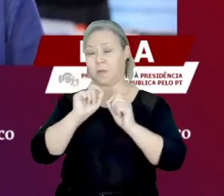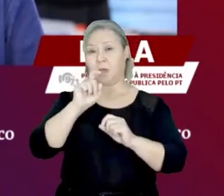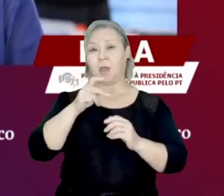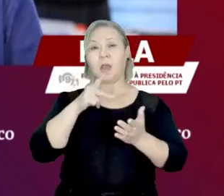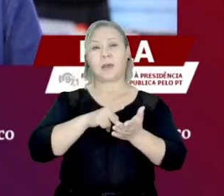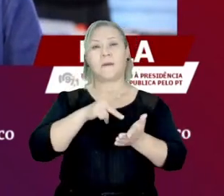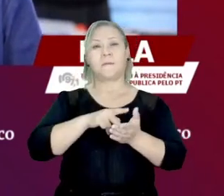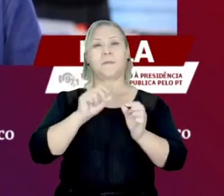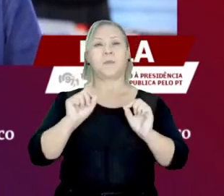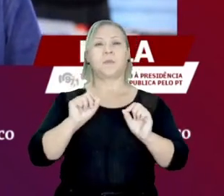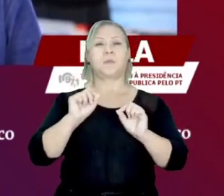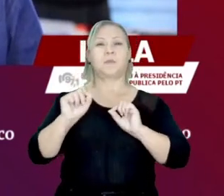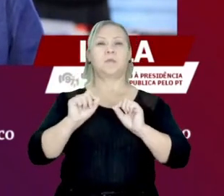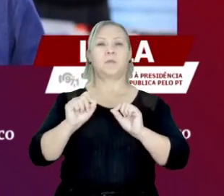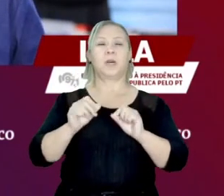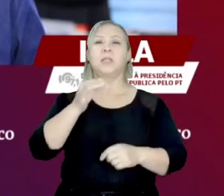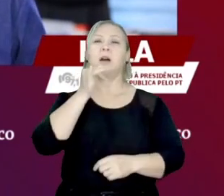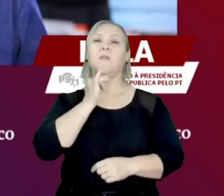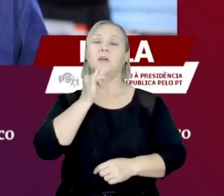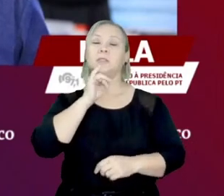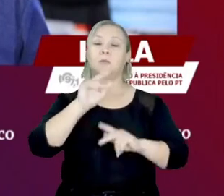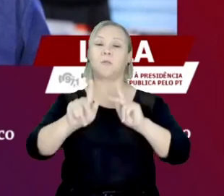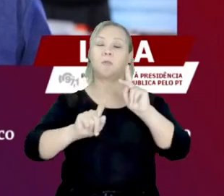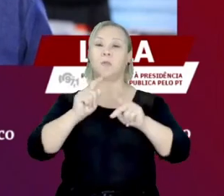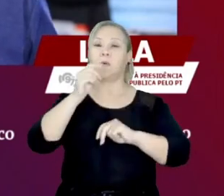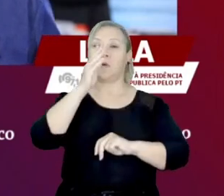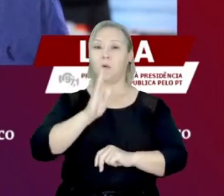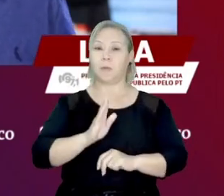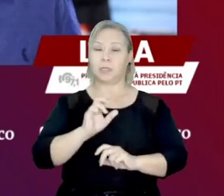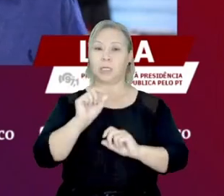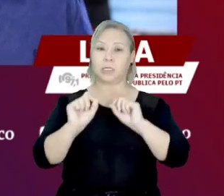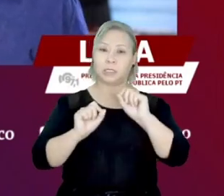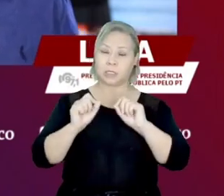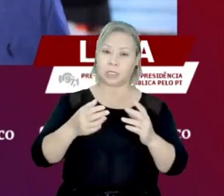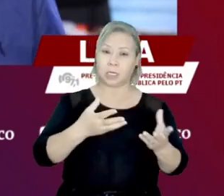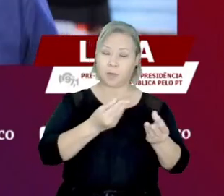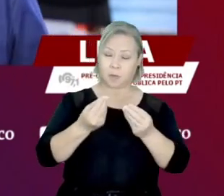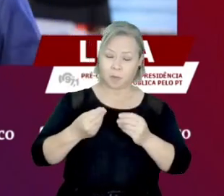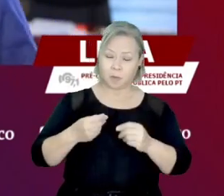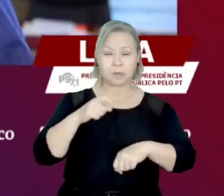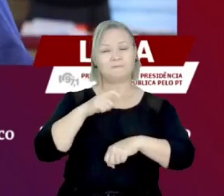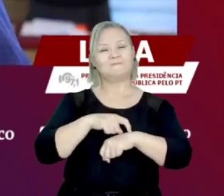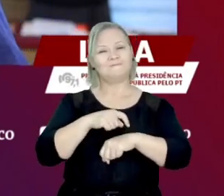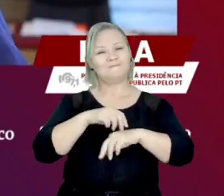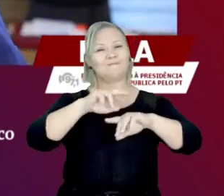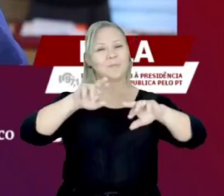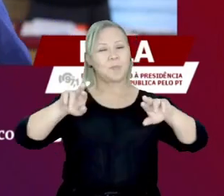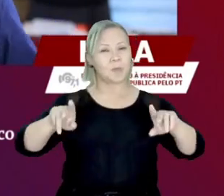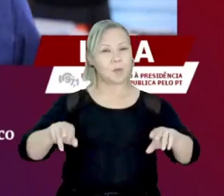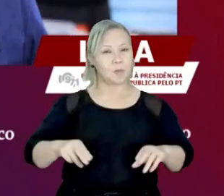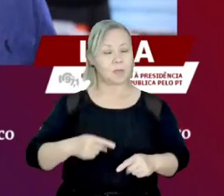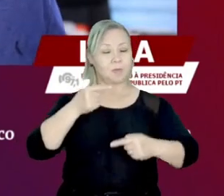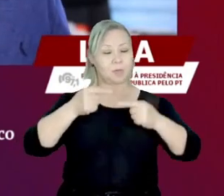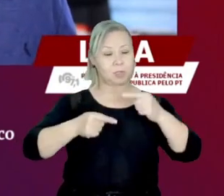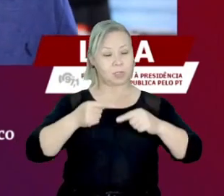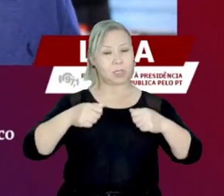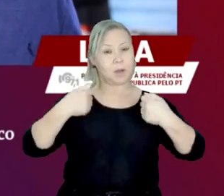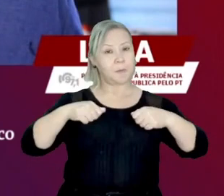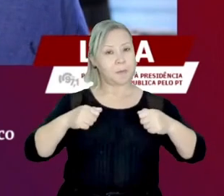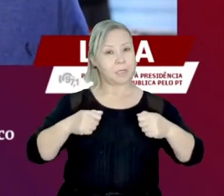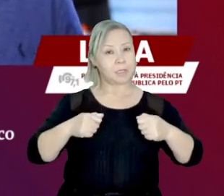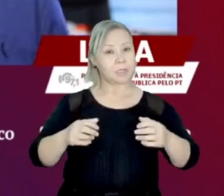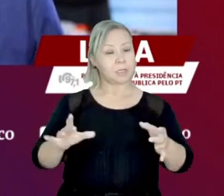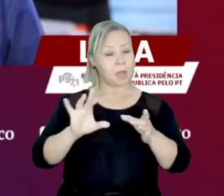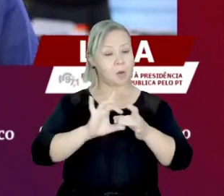diferentes para derrotar os antagônicos. Ora, obviamente que eu e o Alckmin temos divergências políticas sobre muito ponto,